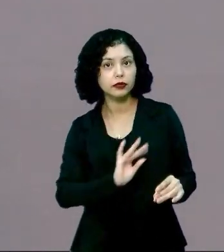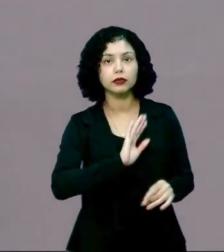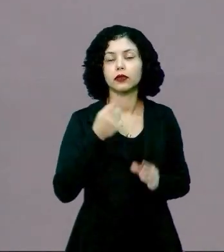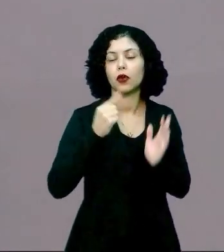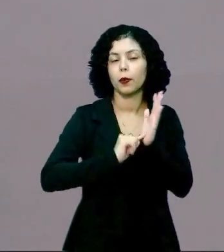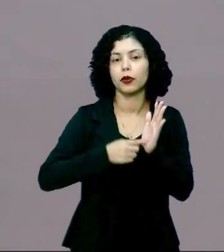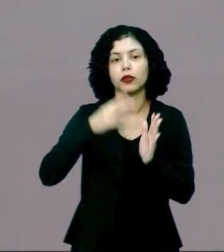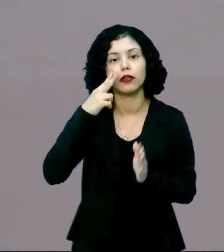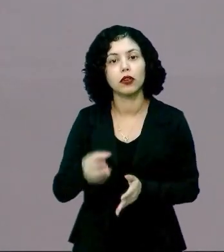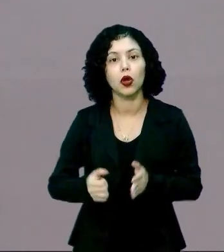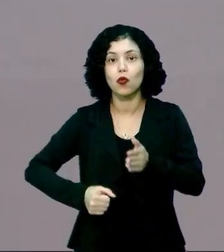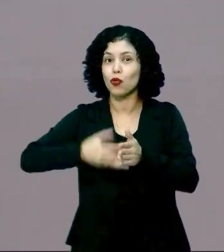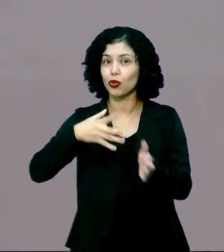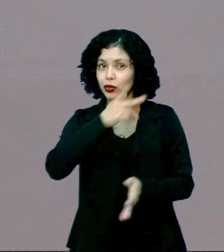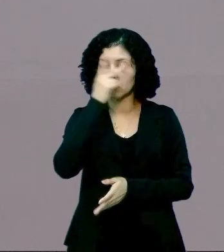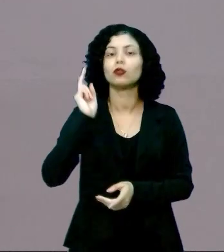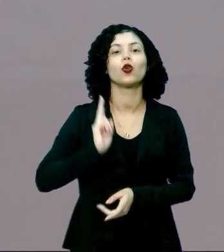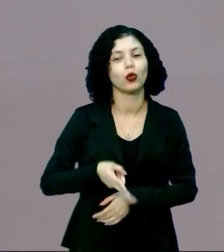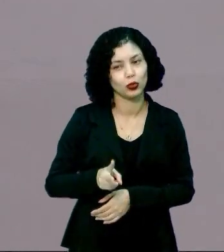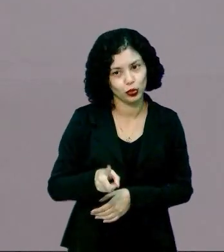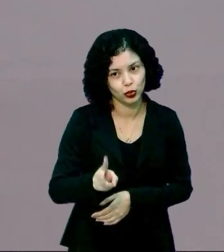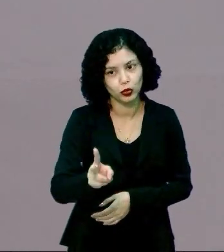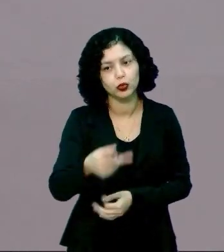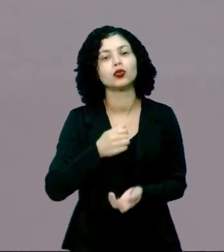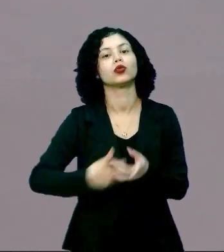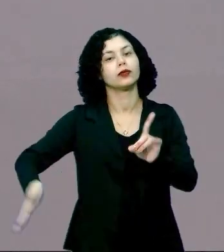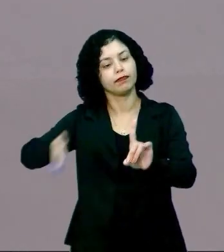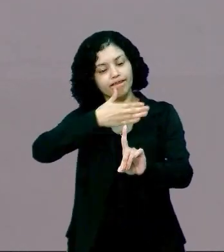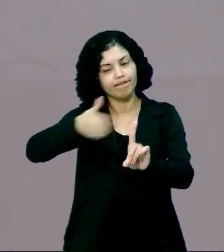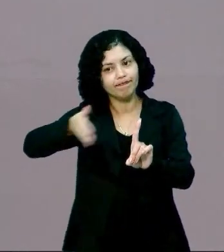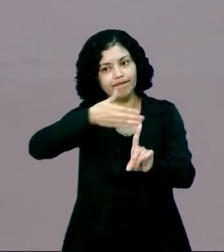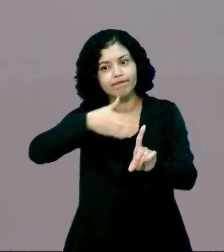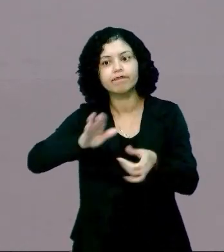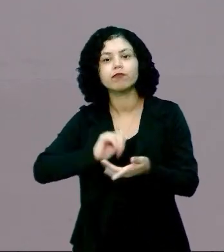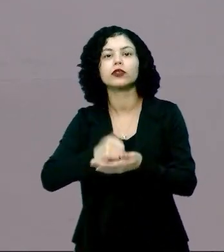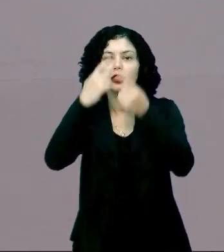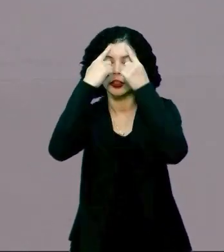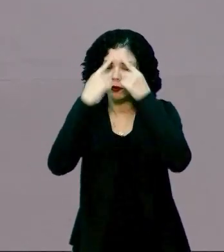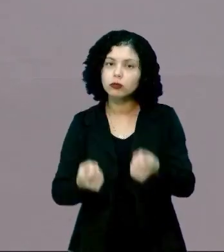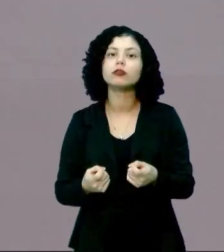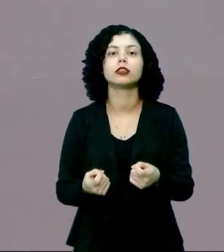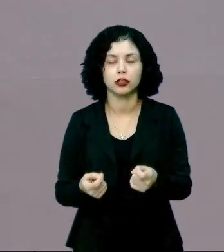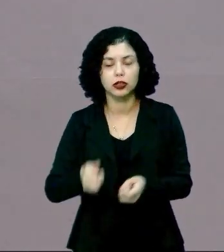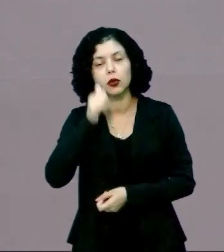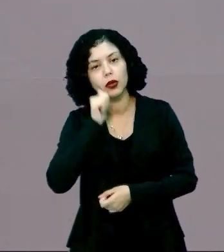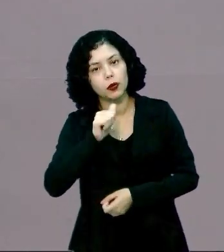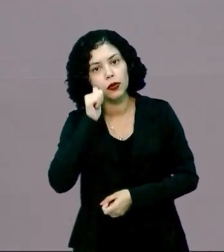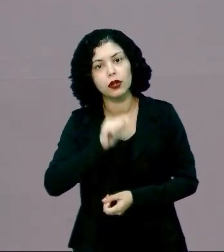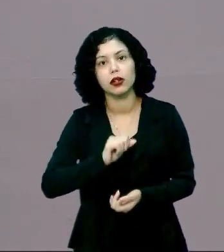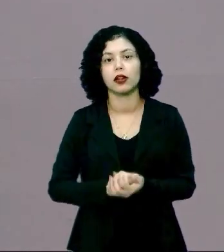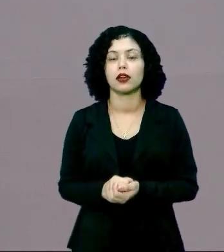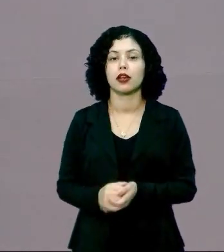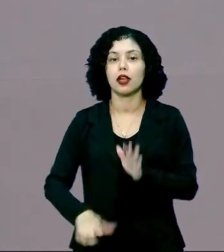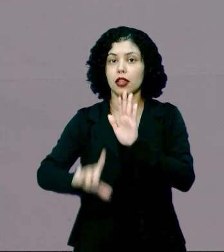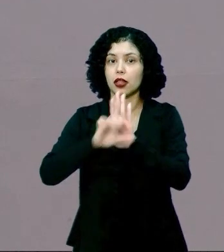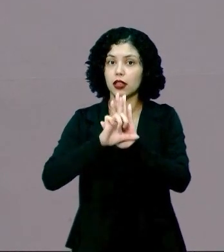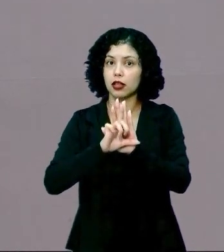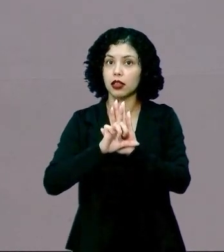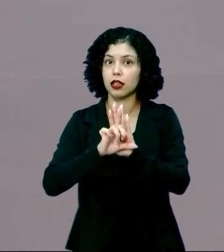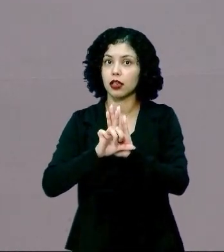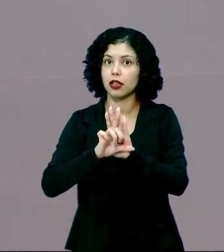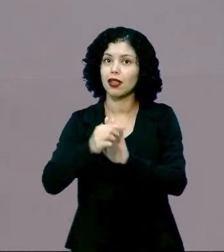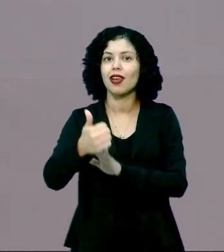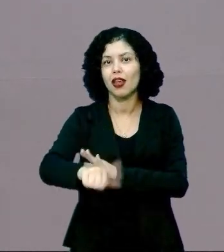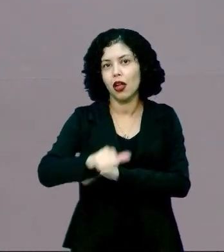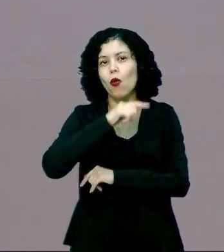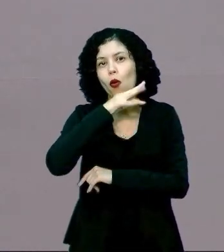de vista, né? Muitos indivíduos continuam permanecendo tendo o mesmo tipo de conduta porque observam que a lei é falha